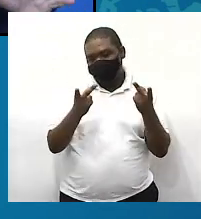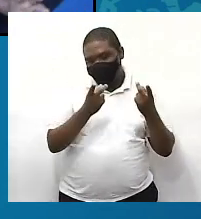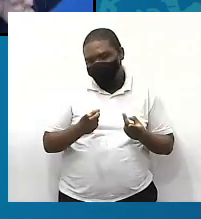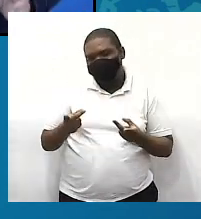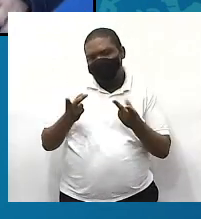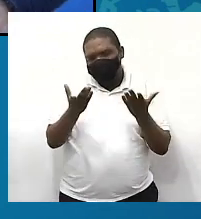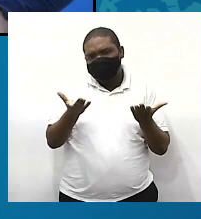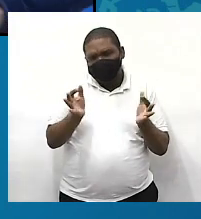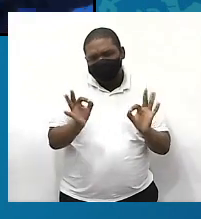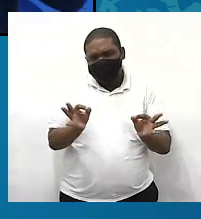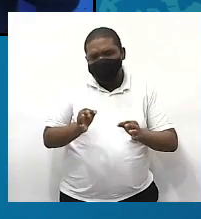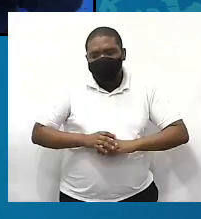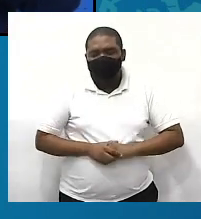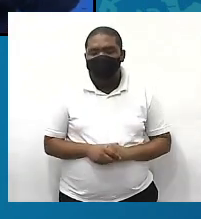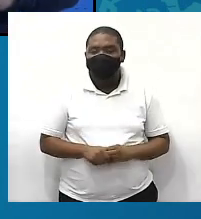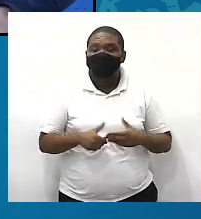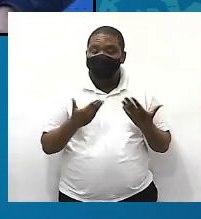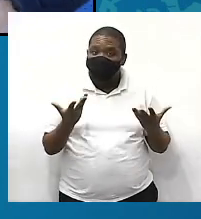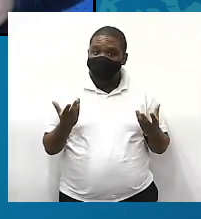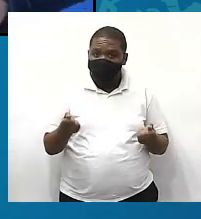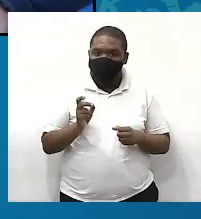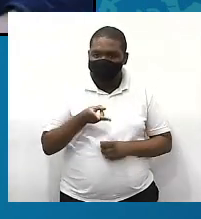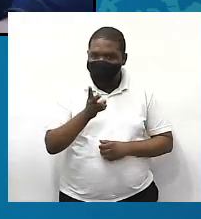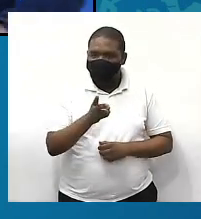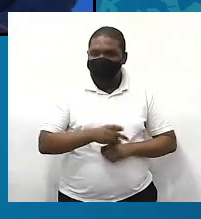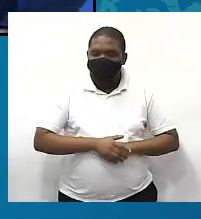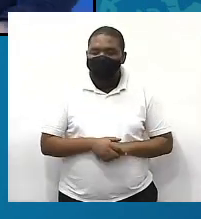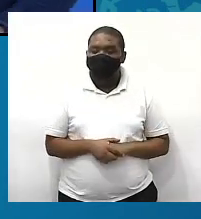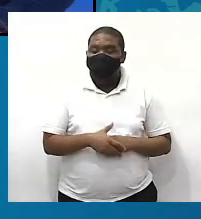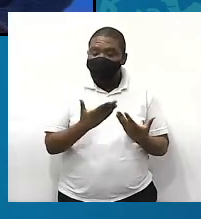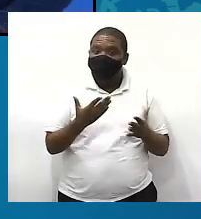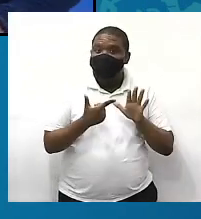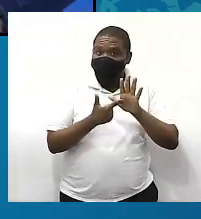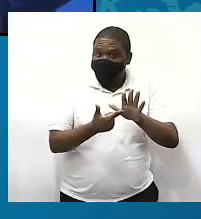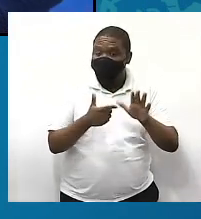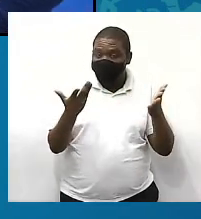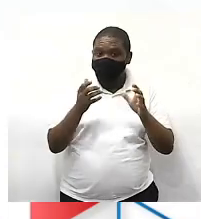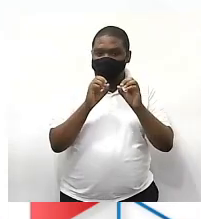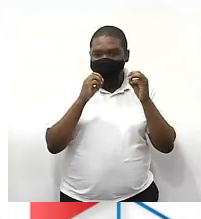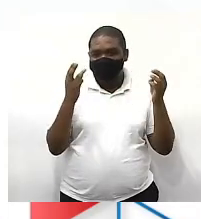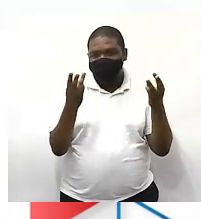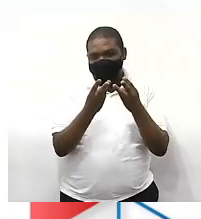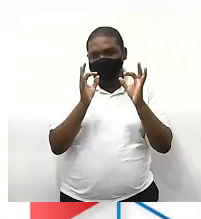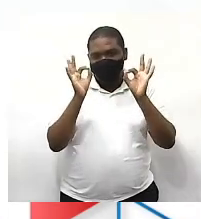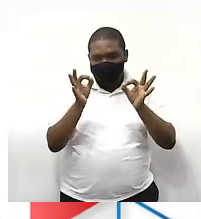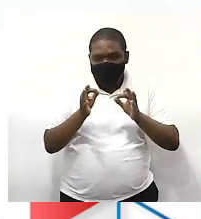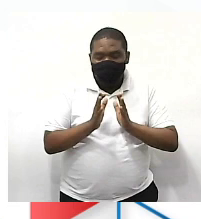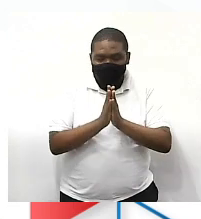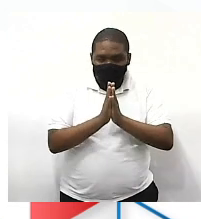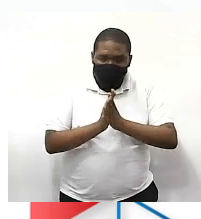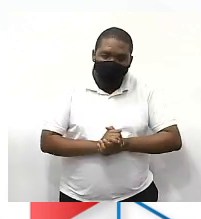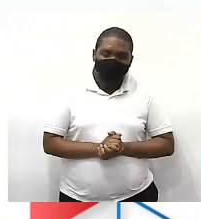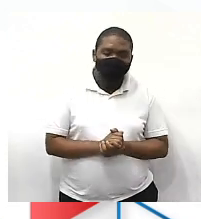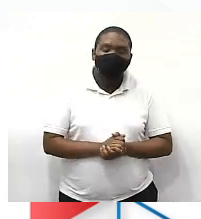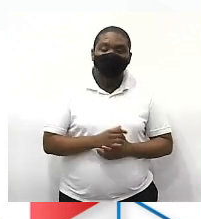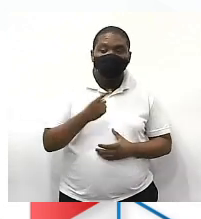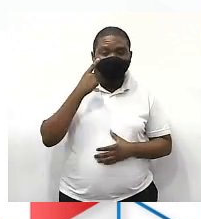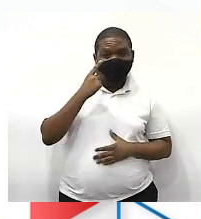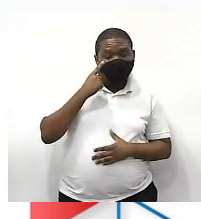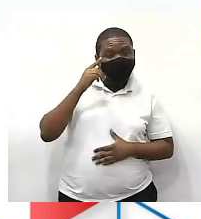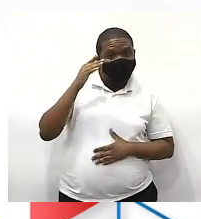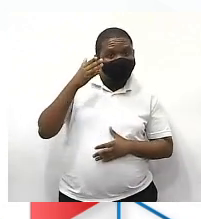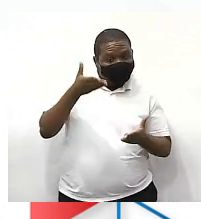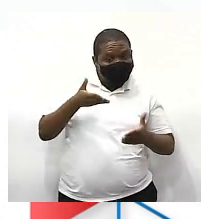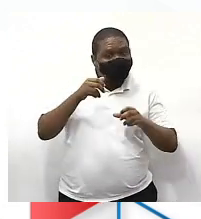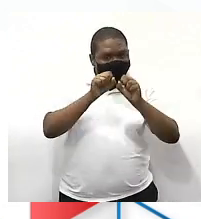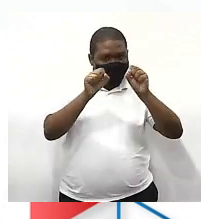podemos dizer assim, tá bom? Então vamos seguir aí. Jonathan, vamos mostrar o slide para ele, por favor? Vamos lá então. Nesse sistema